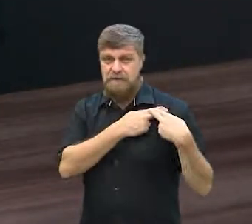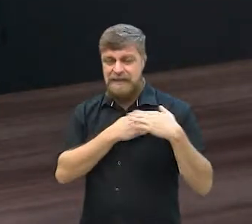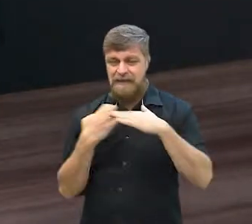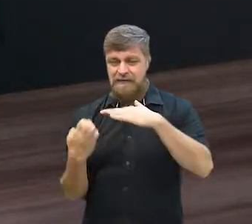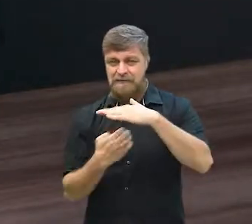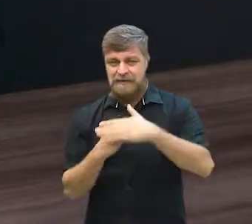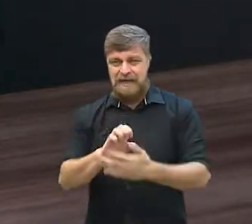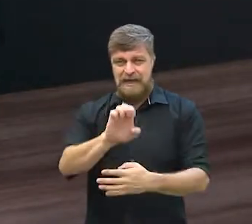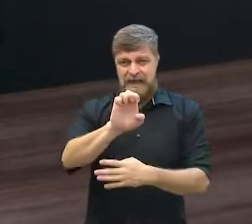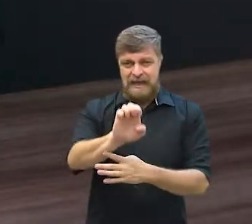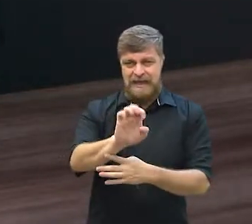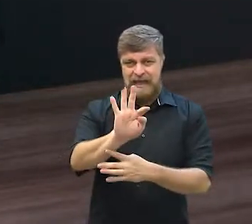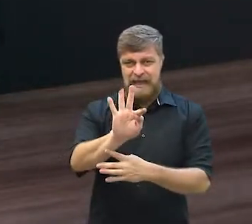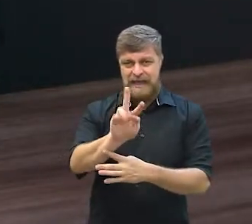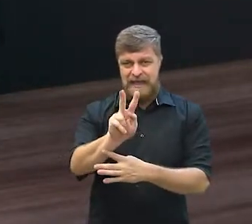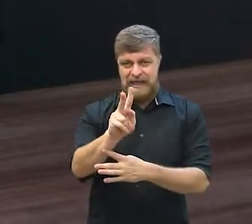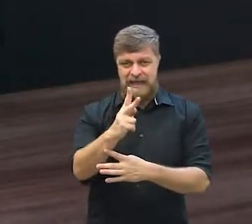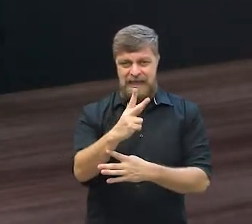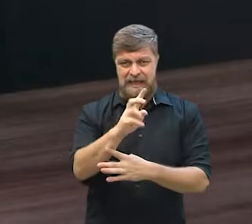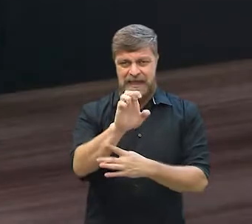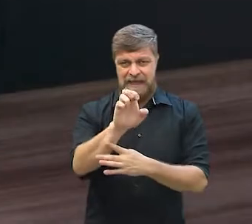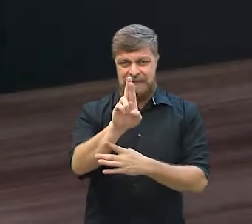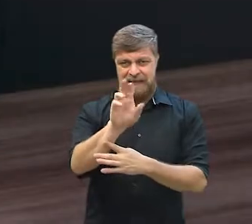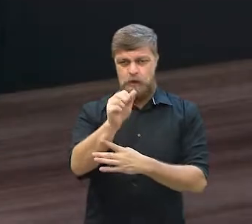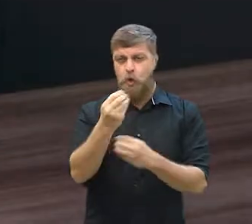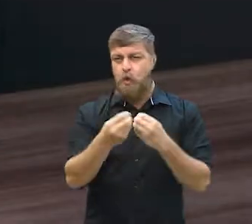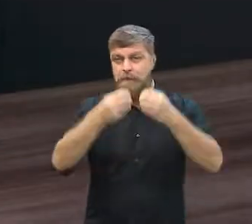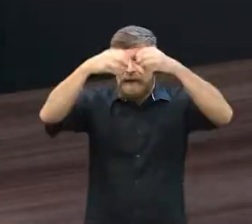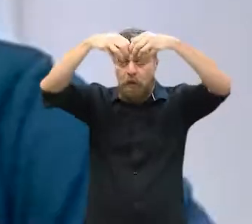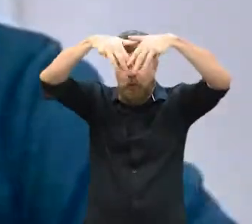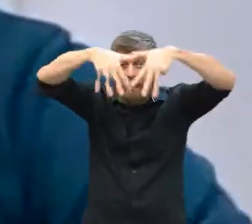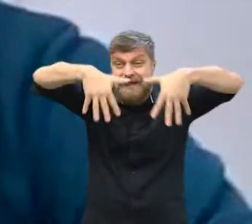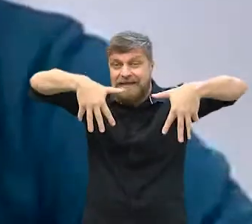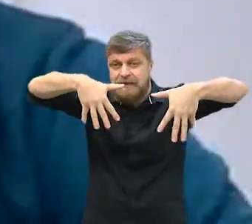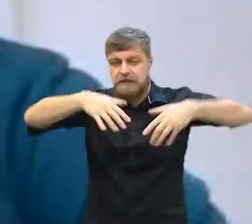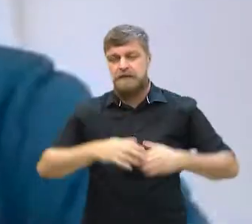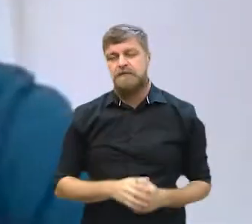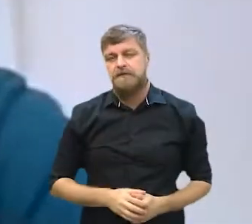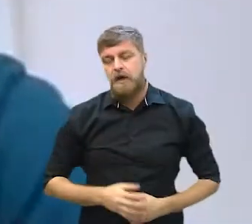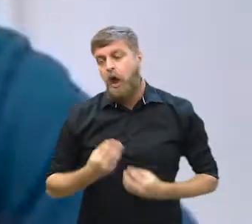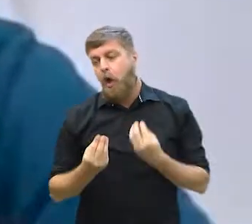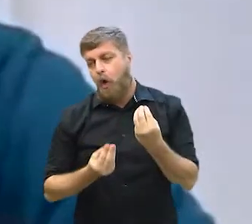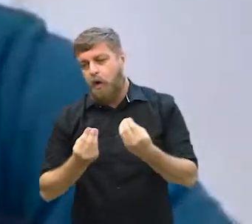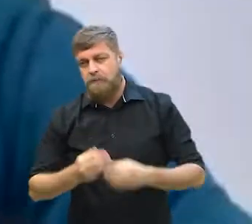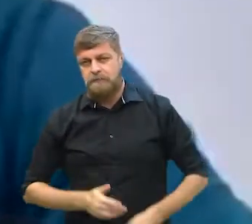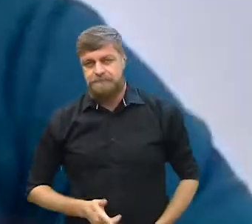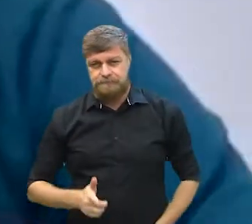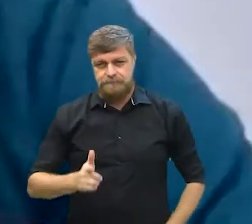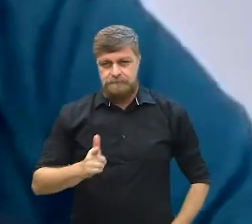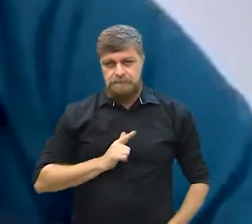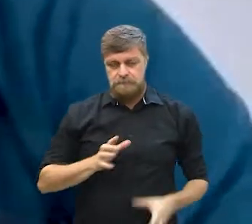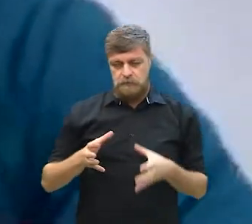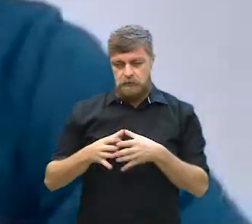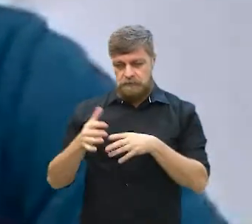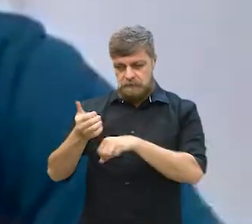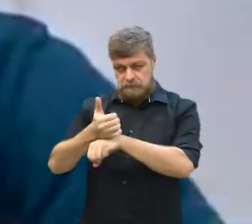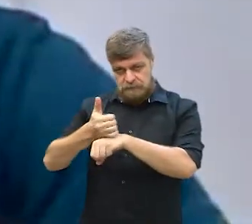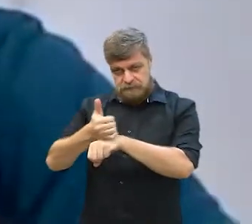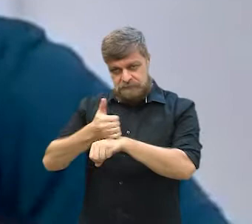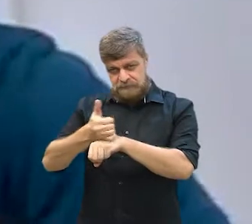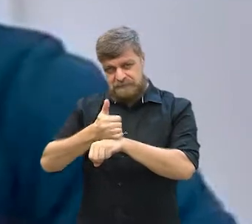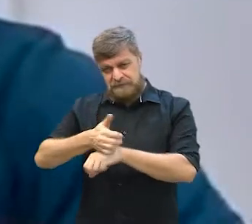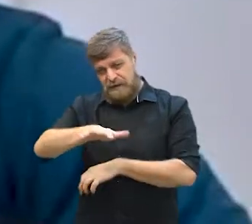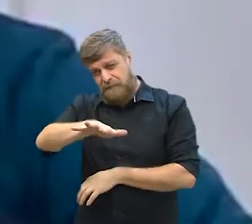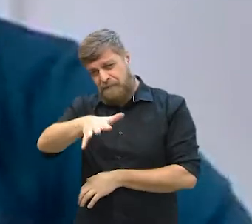mas quem faz parte da Ethereum? Como é o organograma de vocês? Exato. Hoje, assim, temos um time